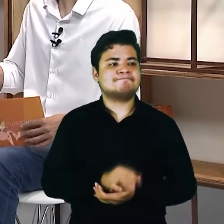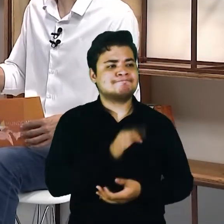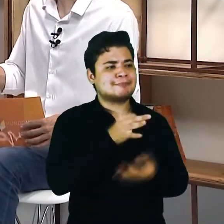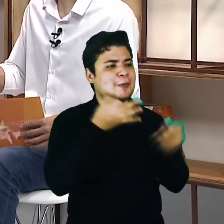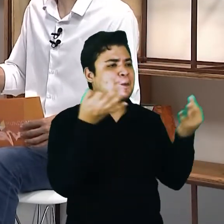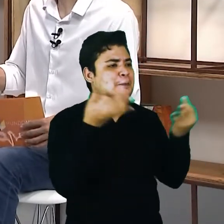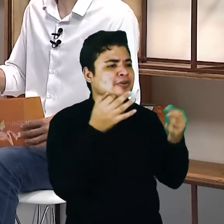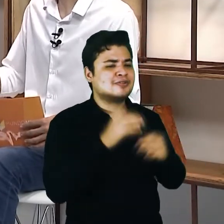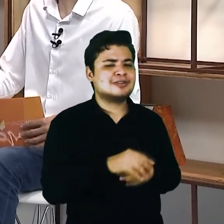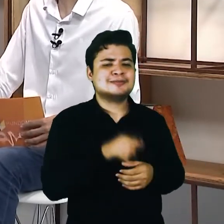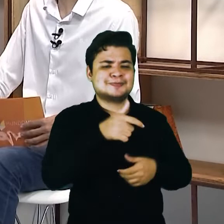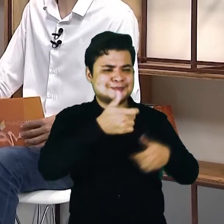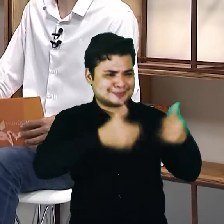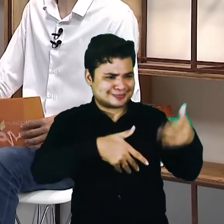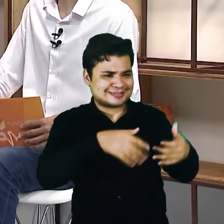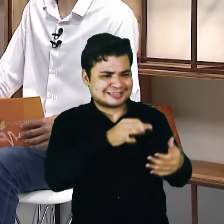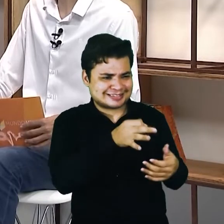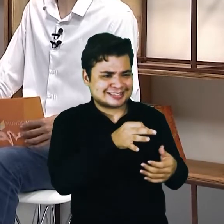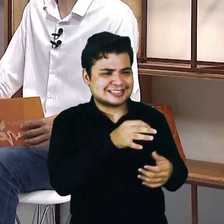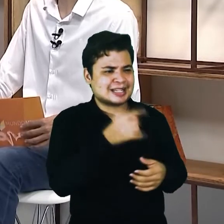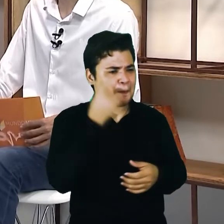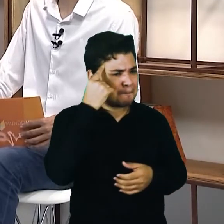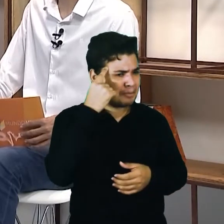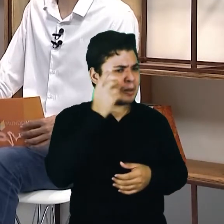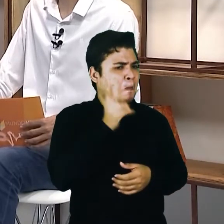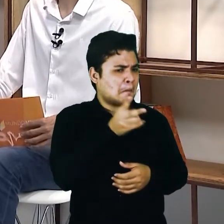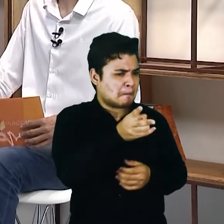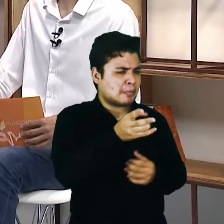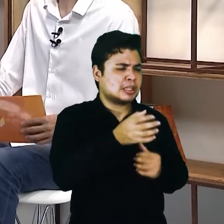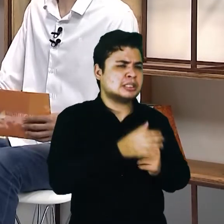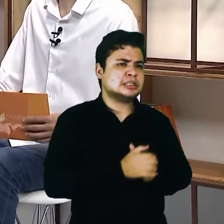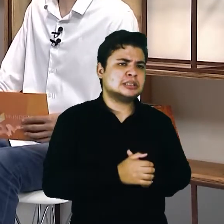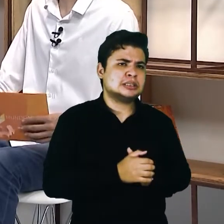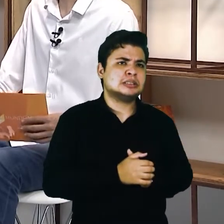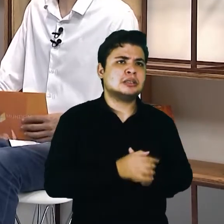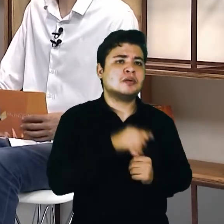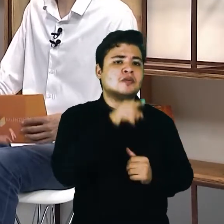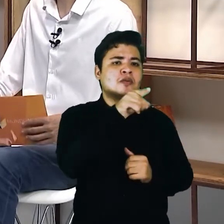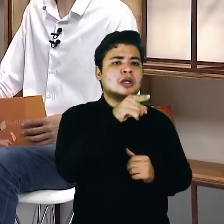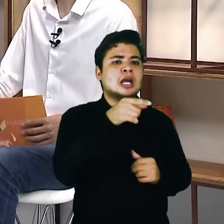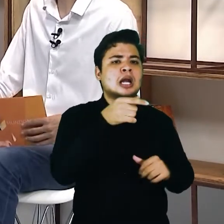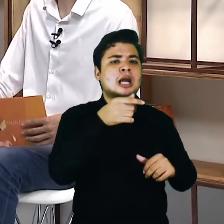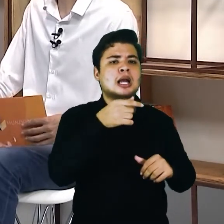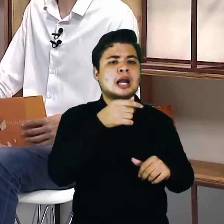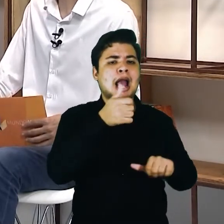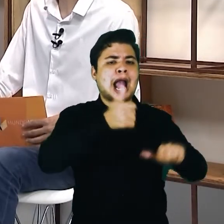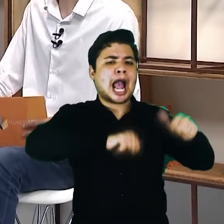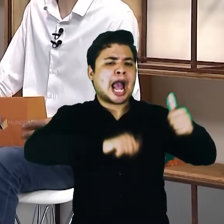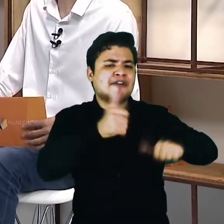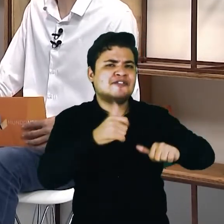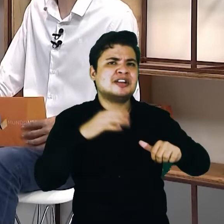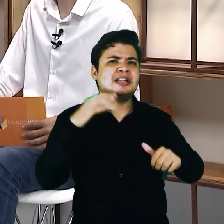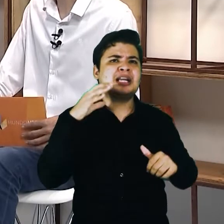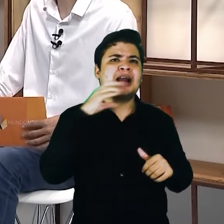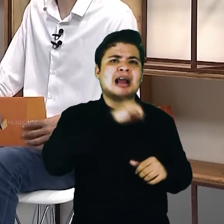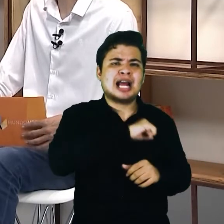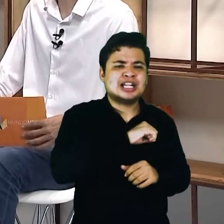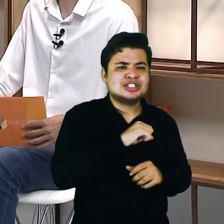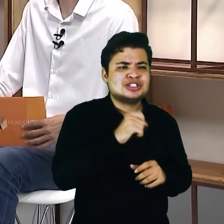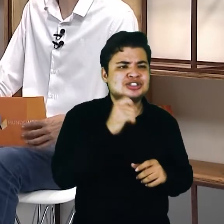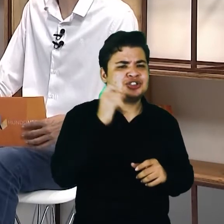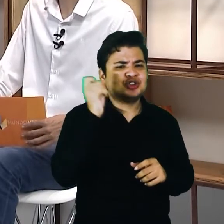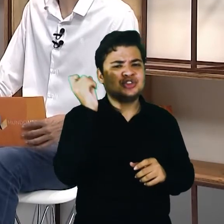E seguindo essa lógica de raciocínio, professora Ana Flávia, qual que seria, na sua avaliação, os principais desafios